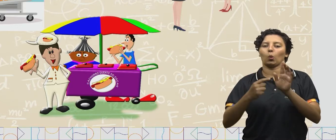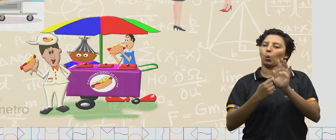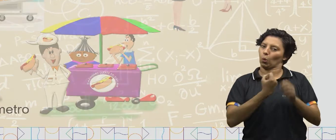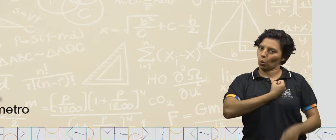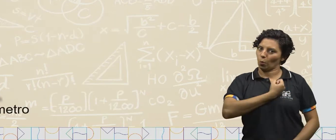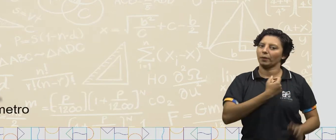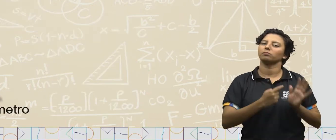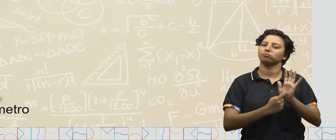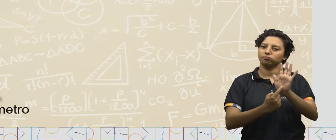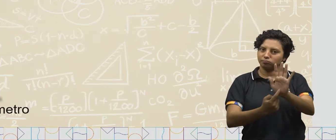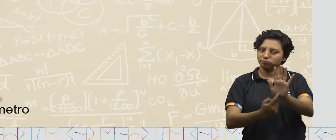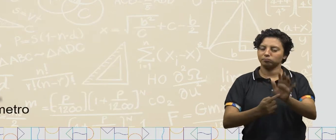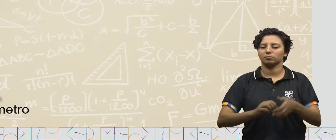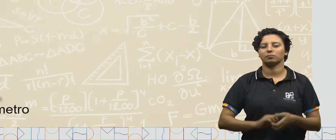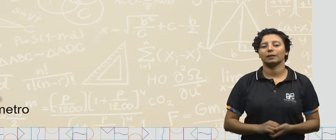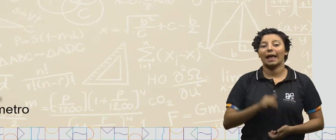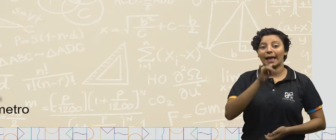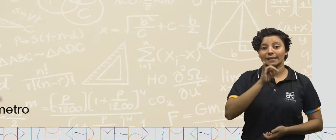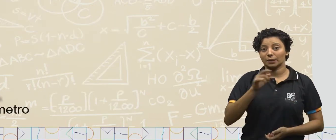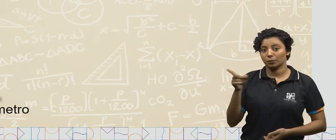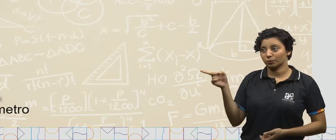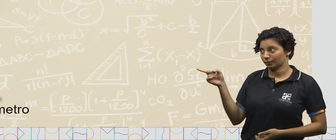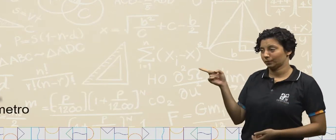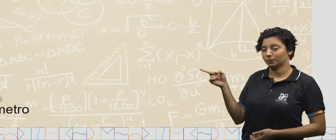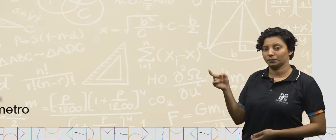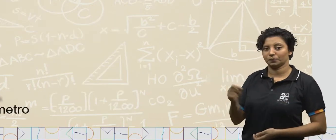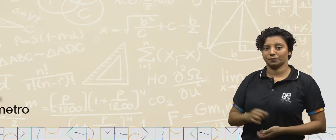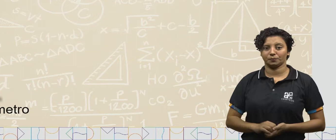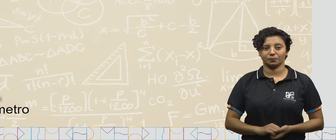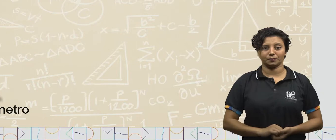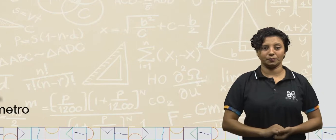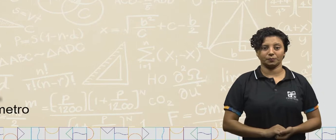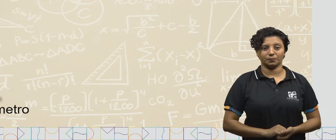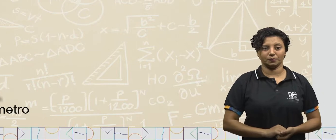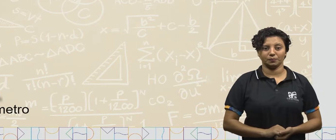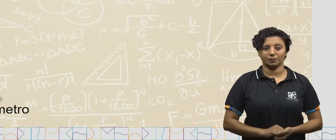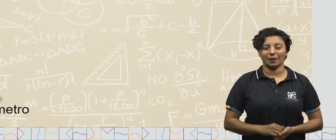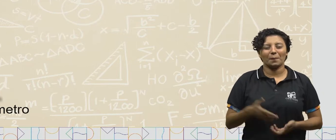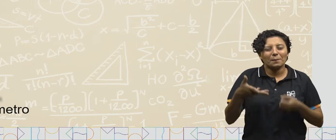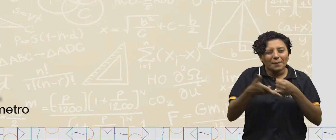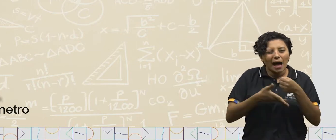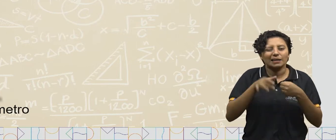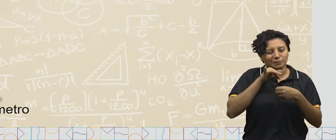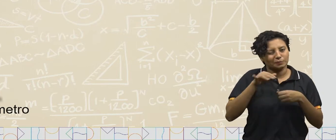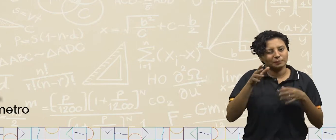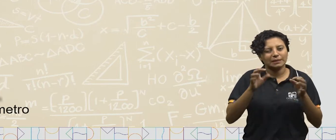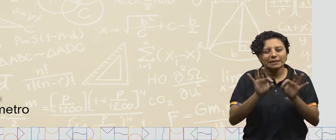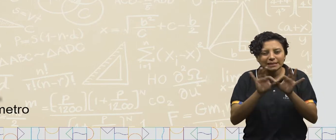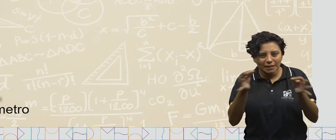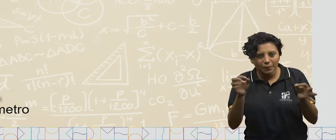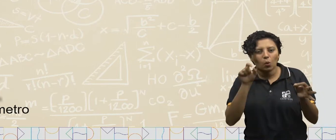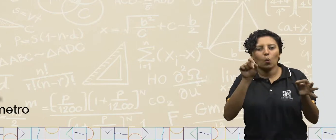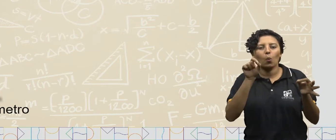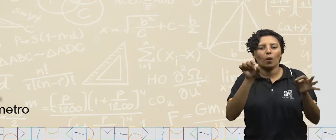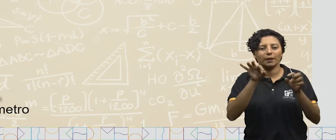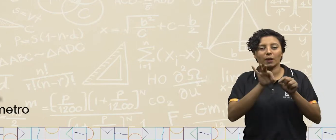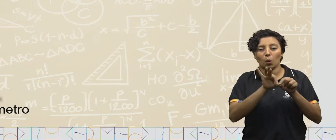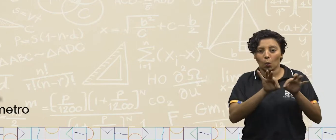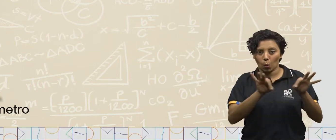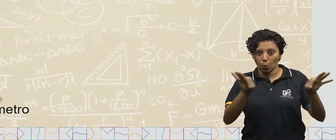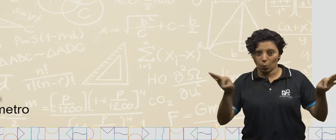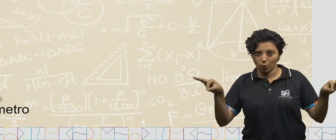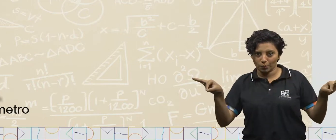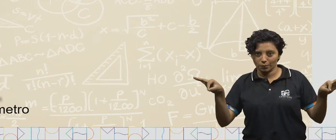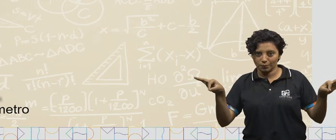número. Como podemos ver aqui, um dos nossos exemplos mais básicos é o